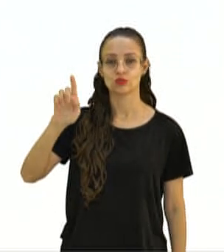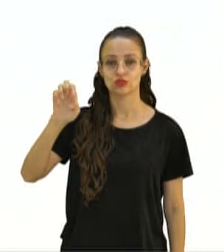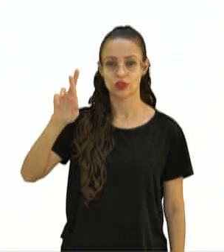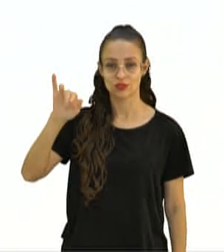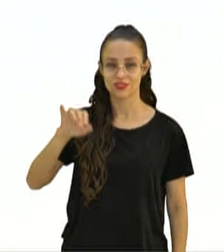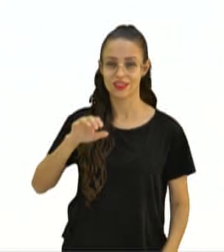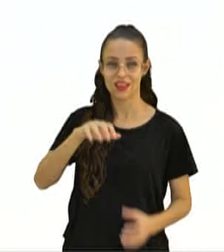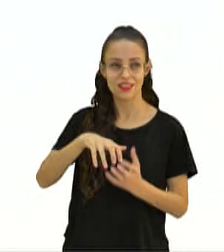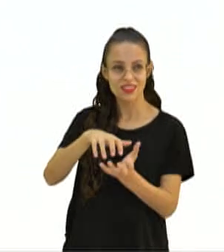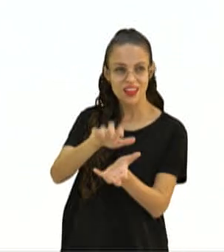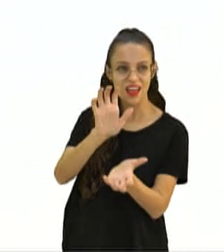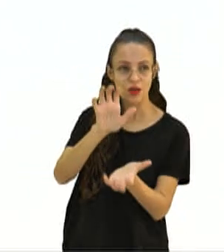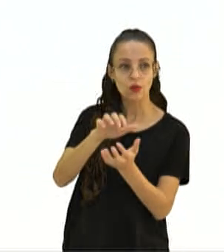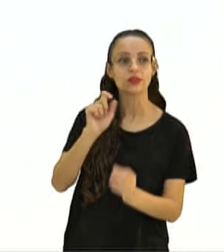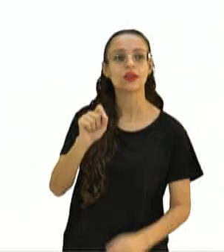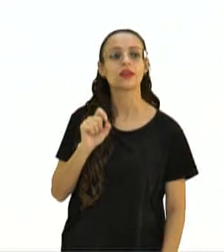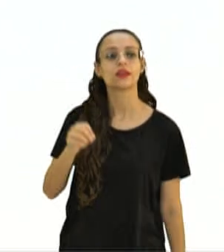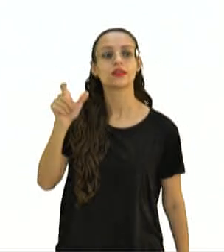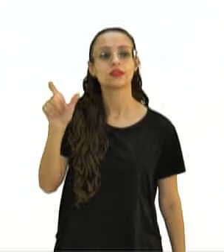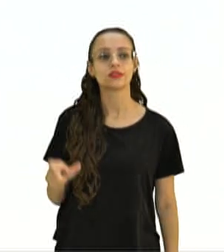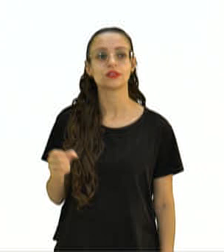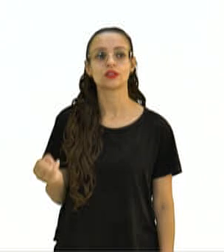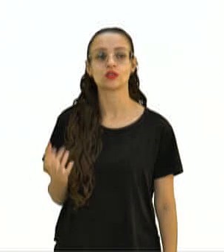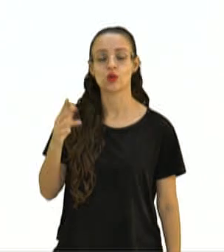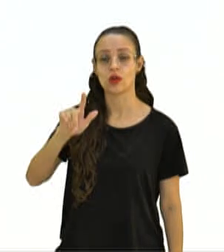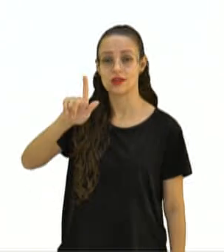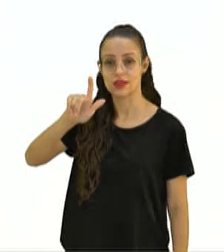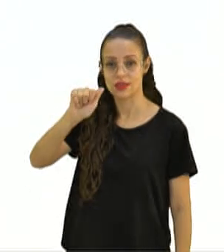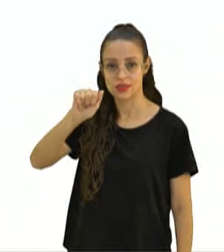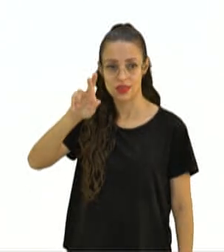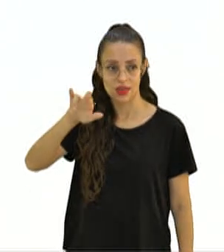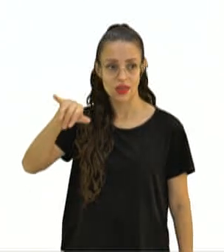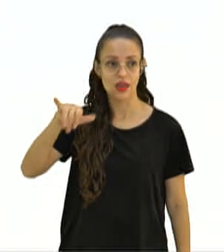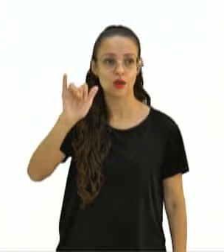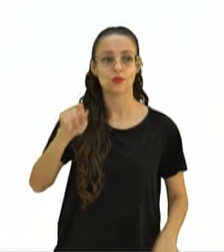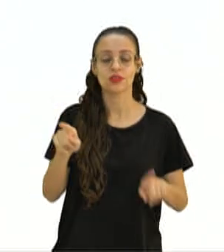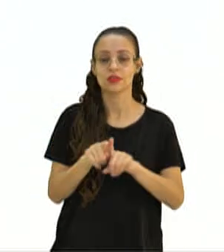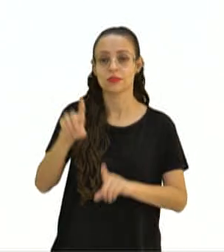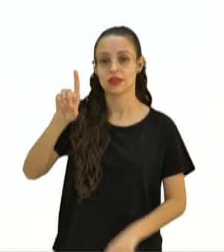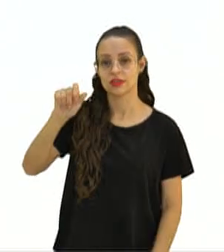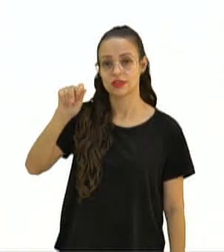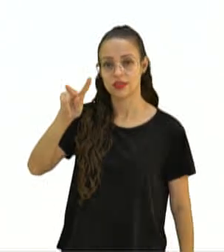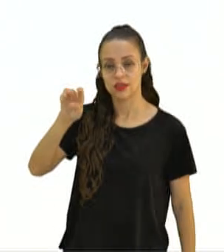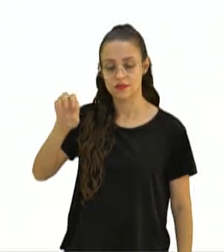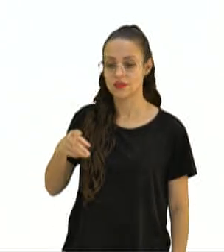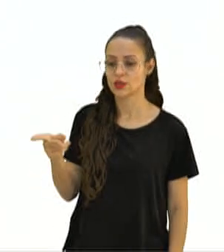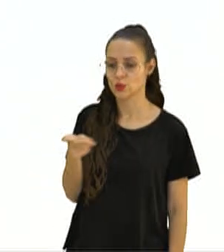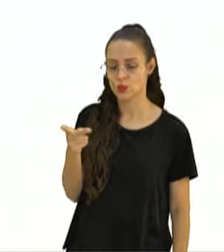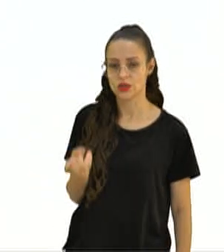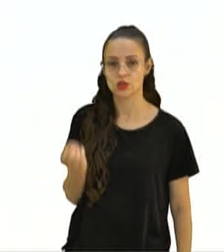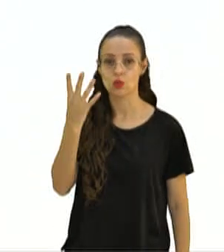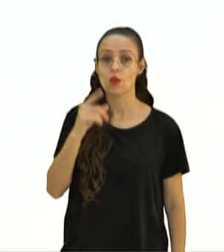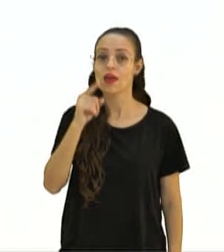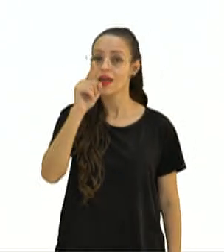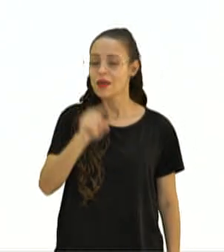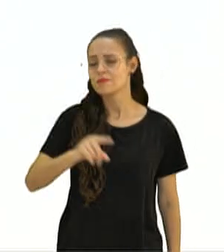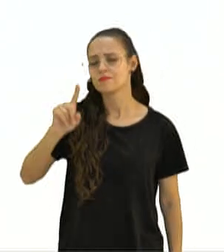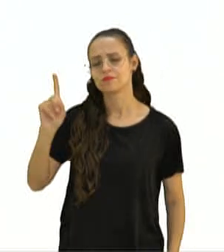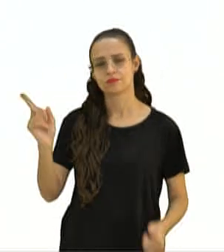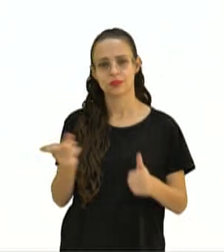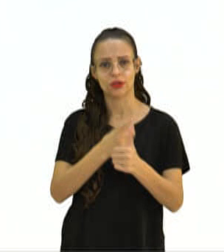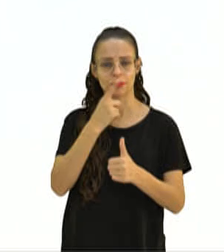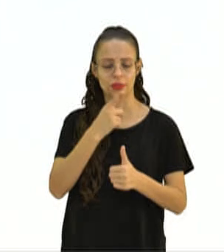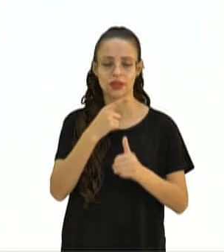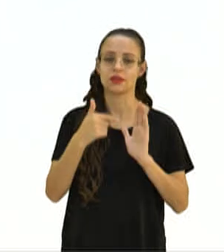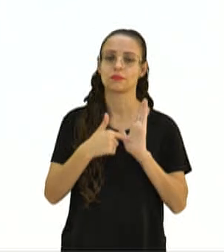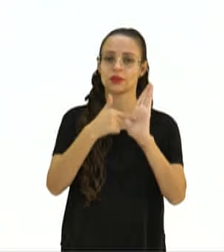por Gary Gygax e Dave Arce, Então, é o jogo D&D, Então, foi a primeira manifestação